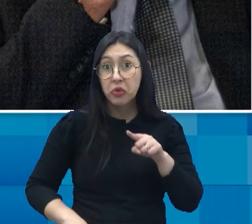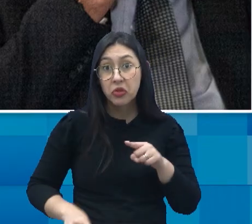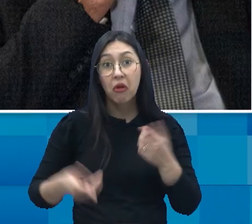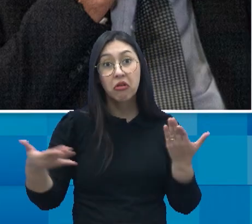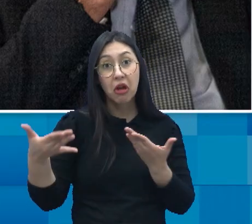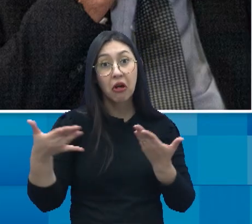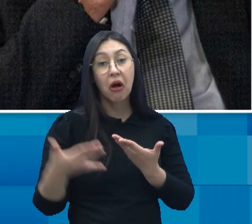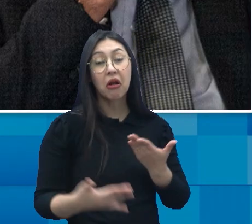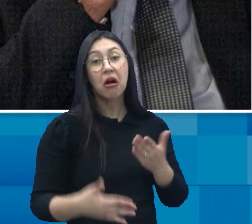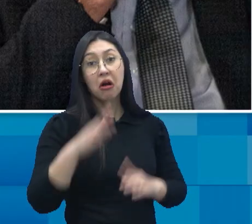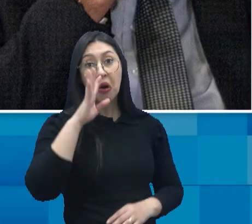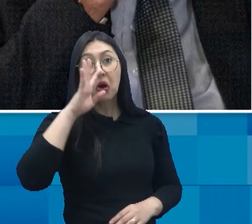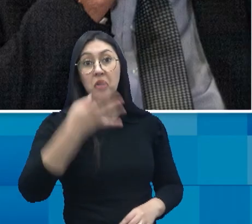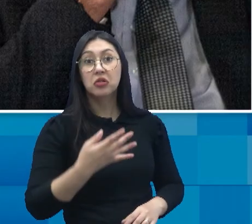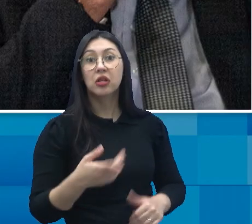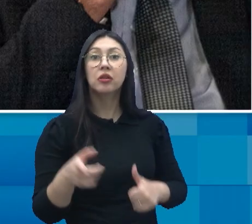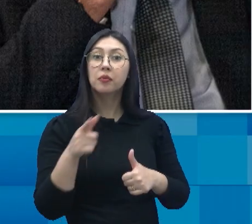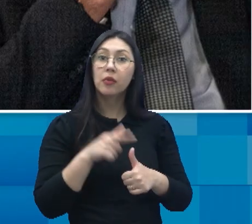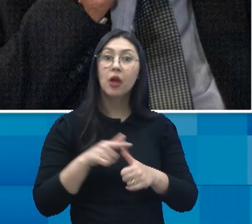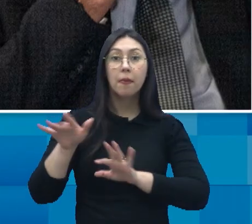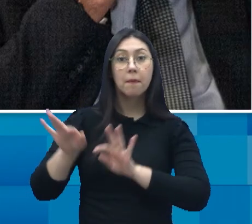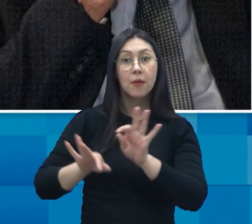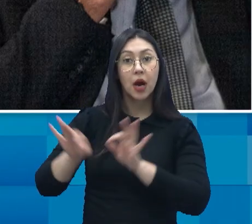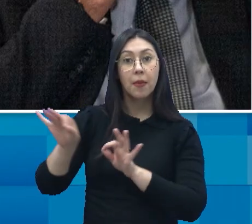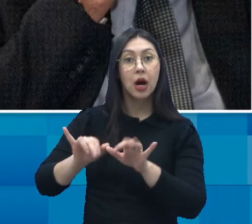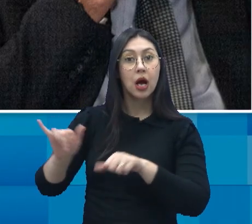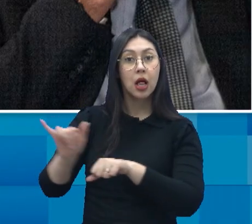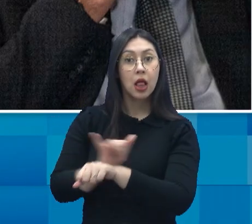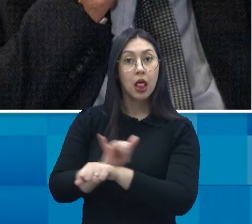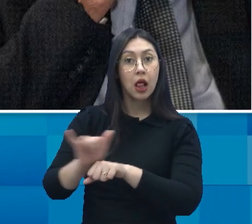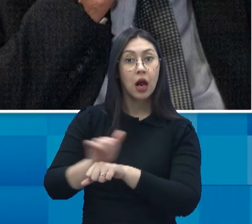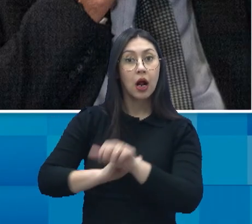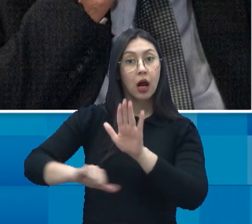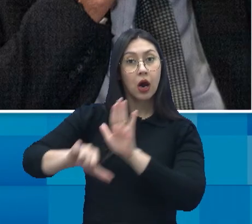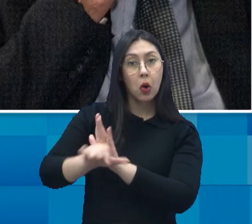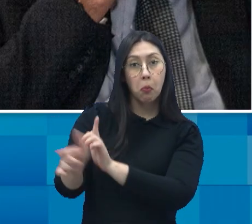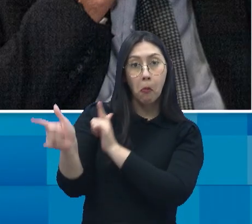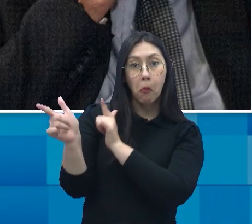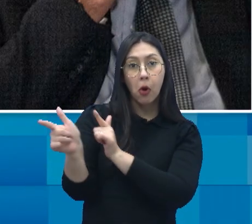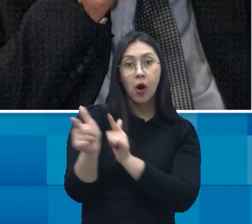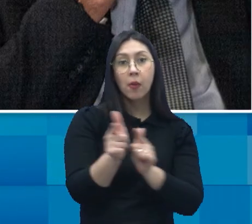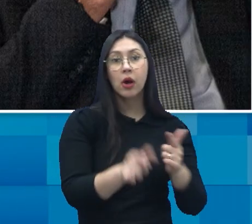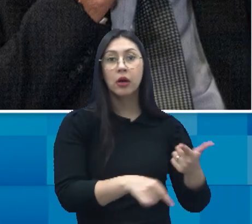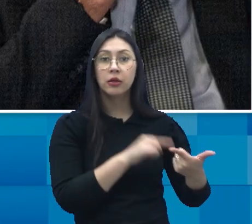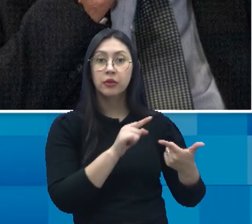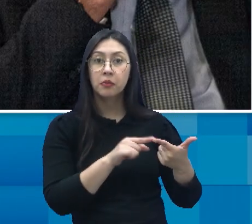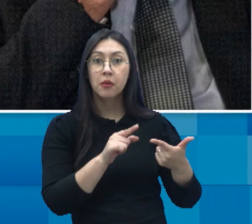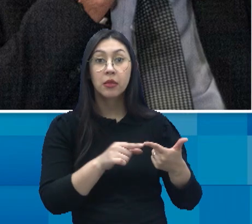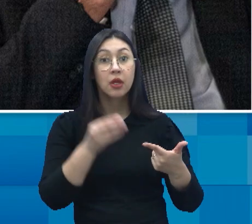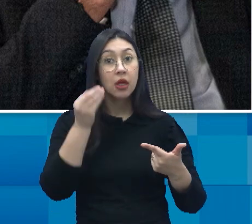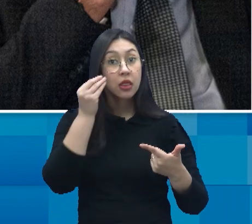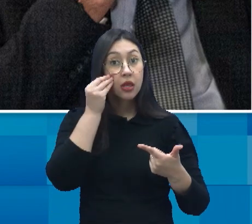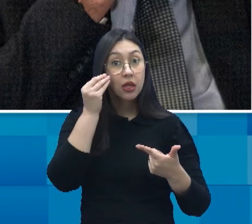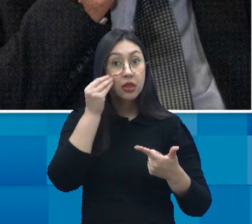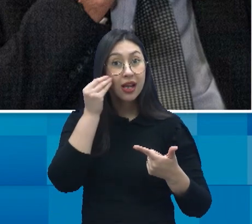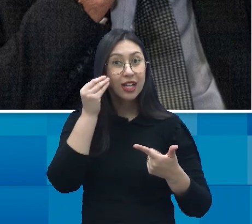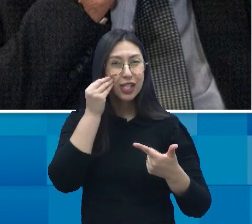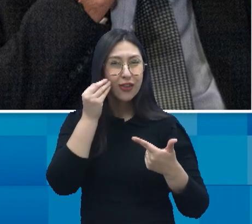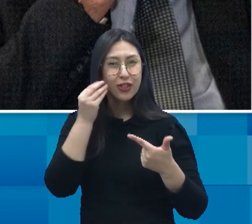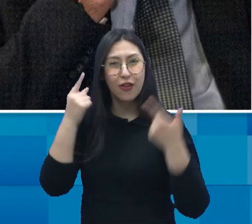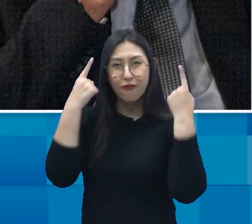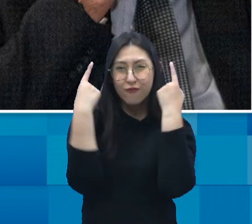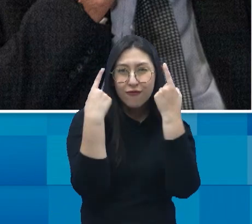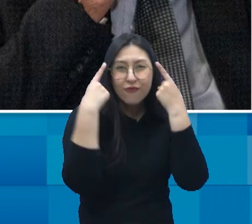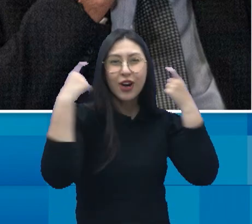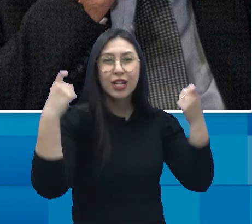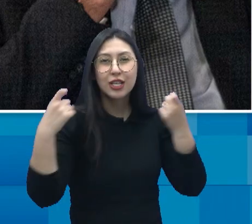seguintes crimes: organização criminosa armada, tentativa de abolição violenta do